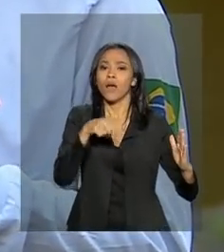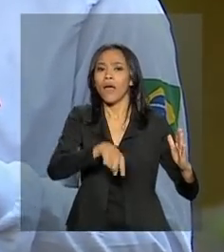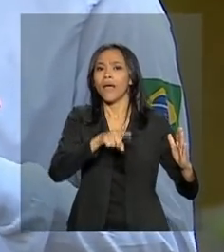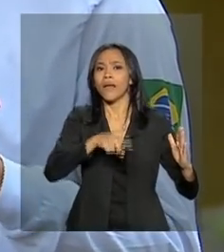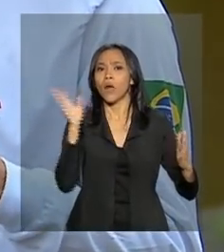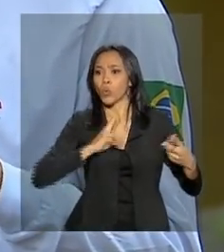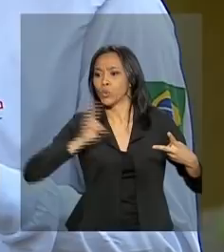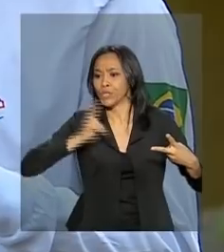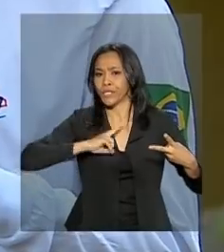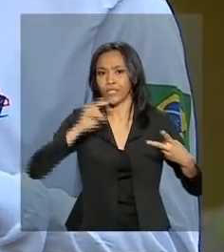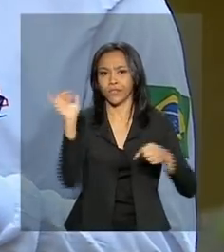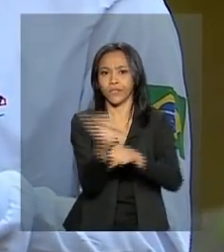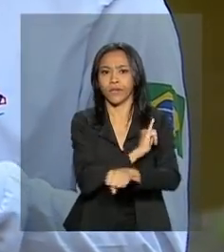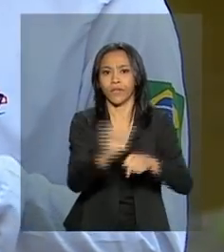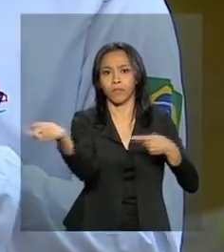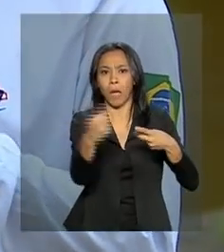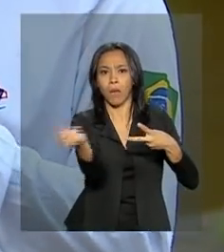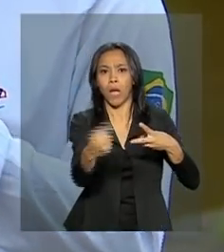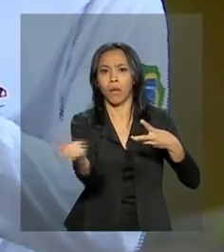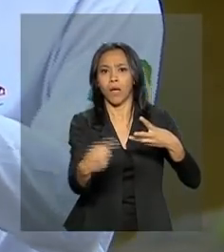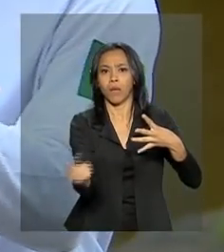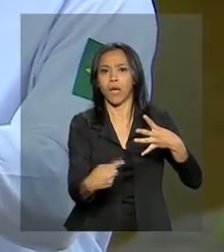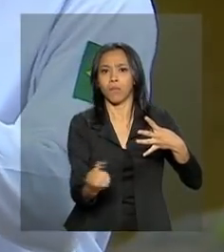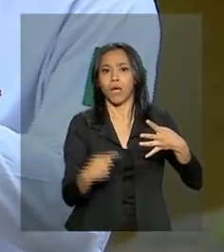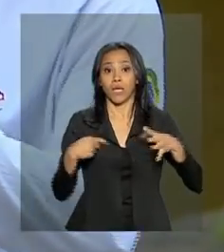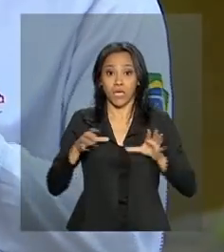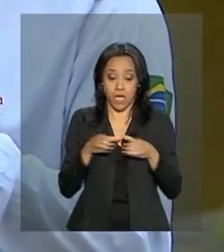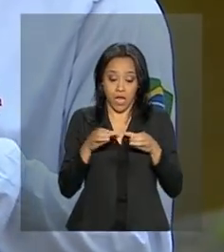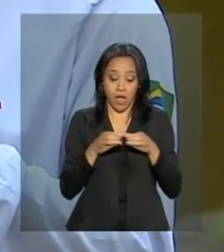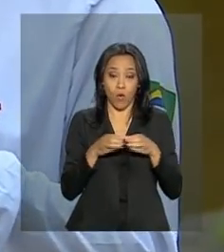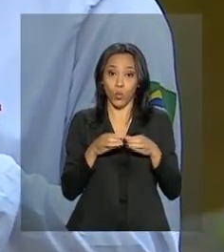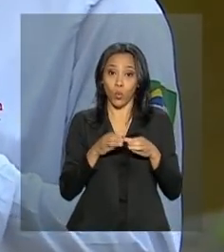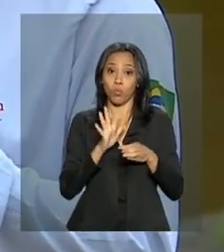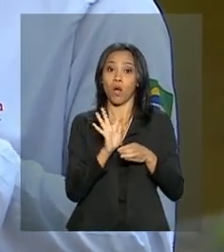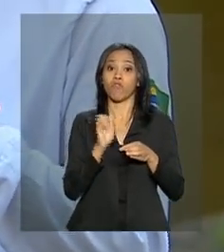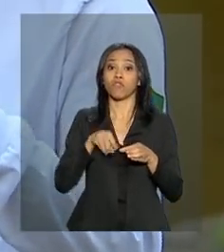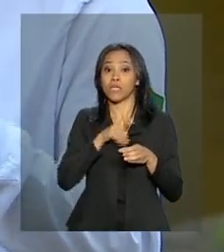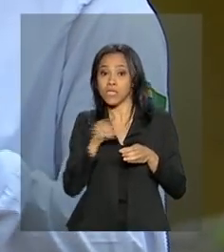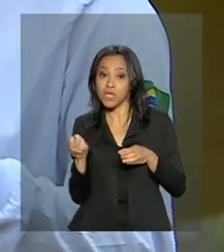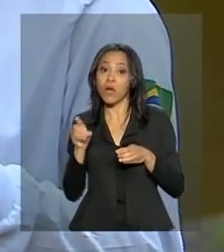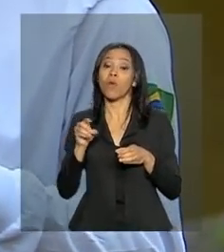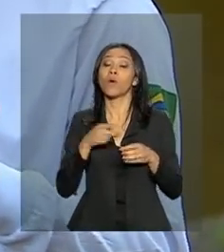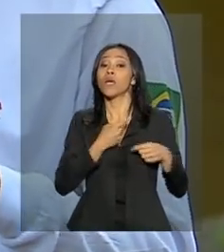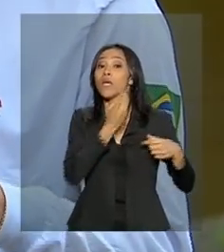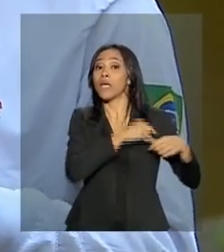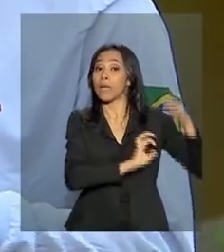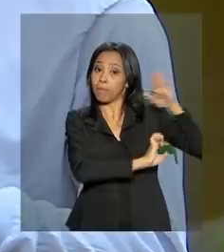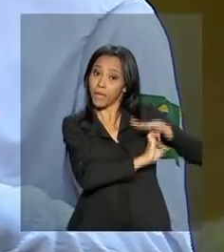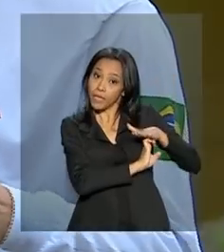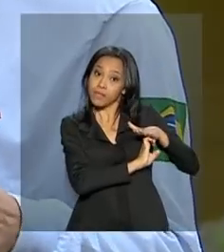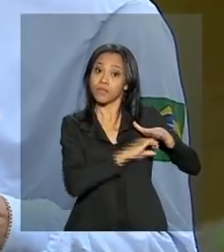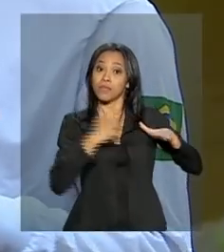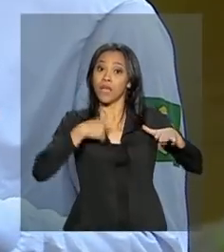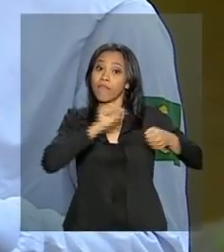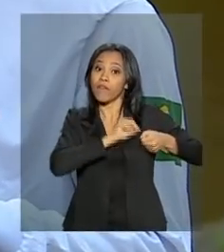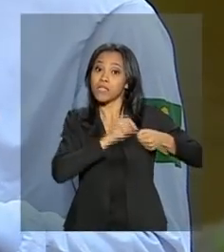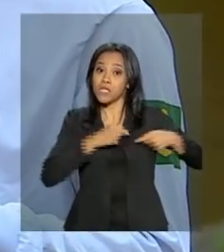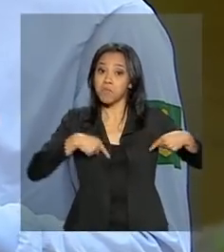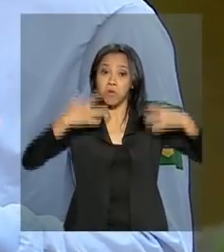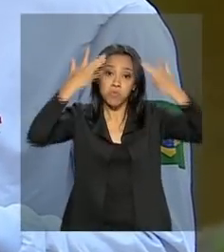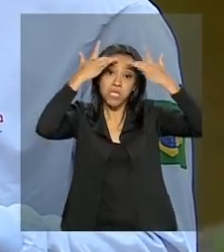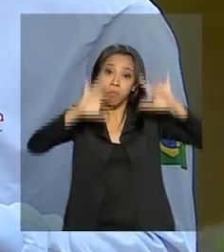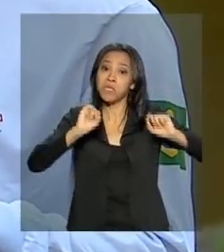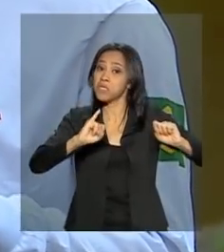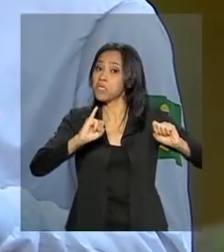medidas emergenciais, que eram medidas que a Fundação Renova e anteriormente a Samarco estavam fazendo em campo, mas que não sabia se aquilo ali ia ter